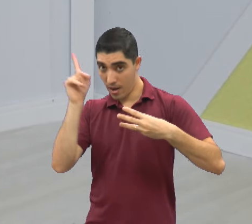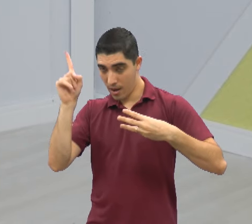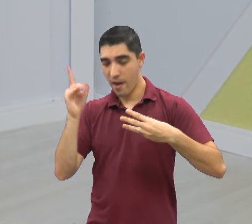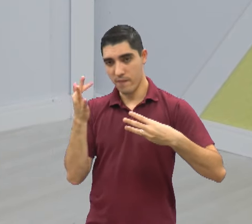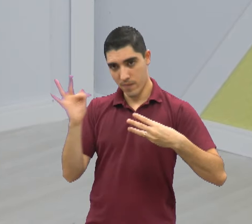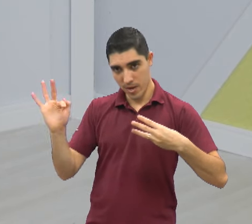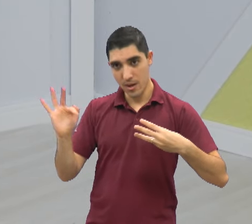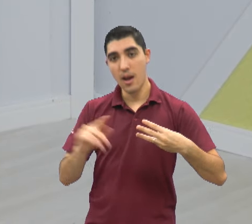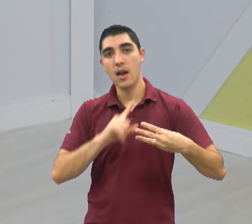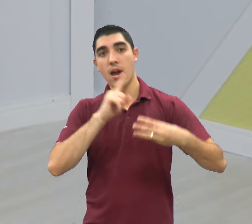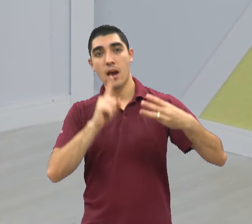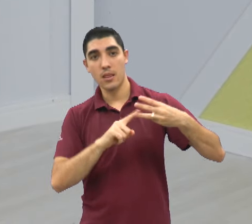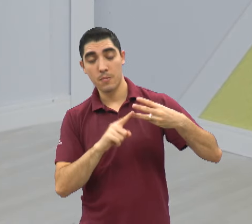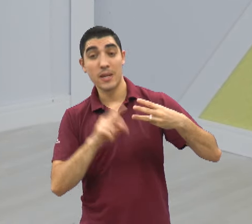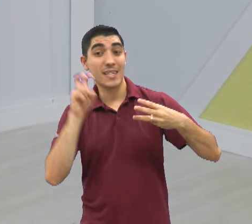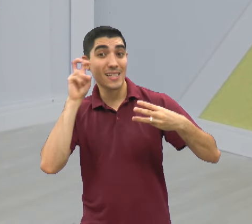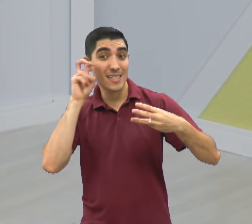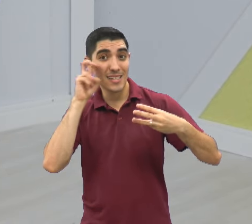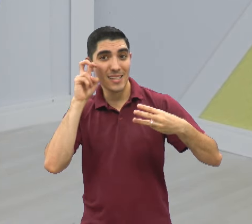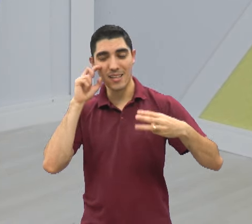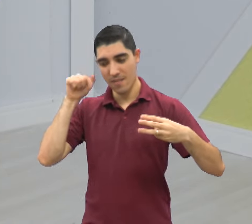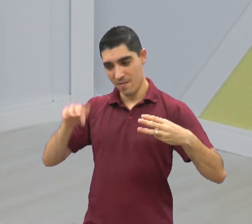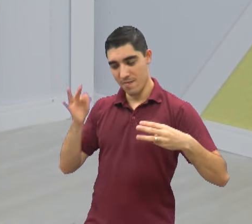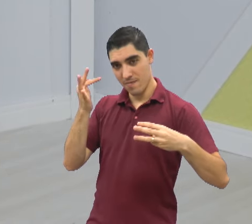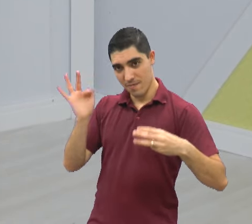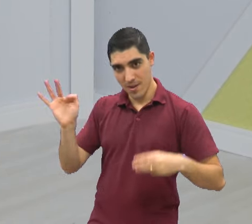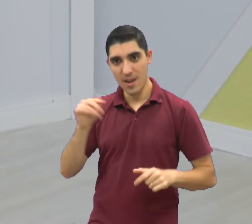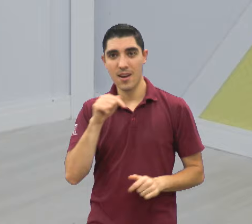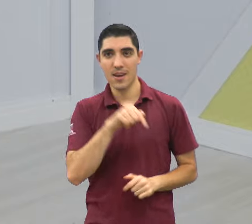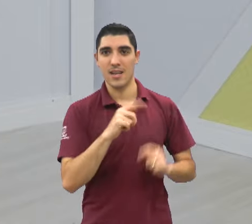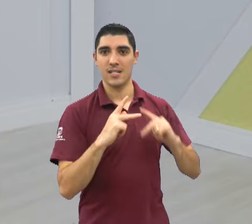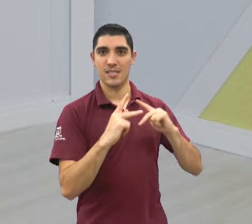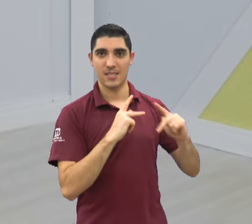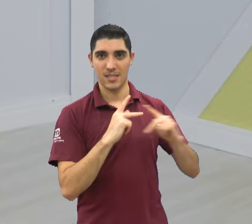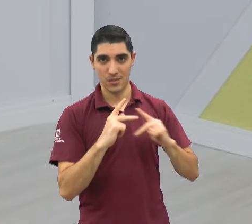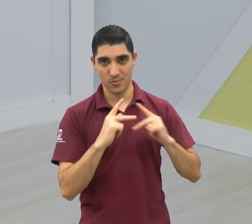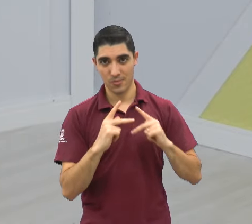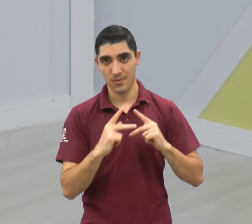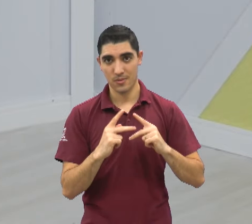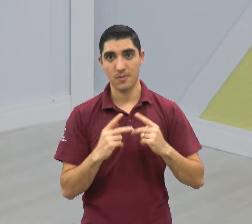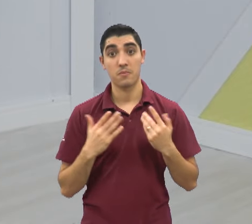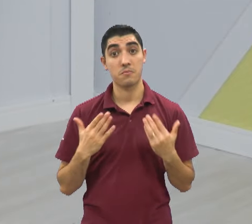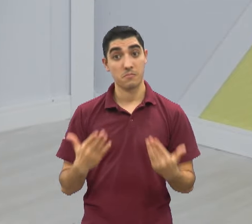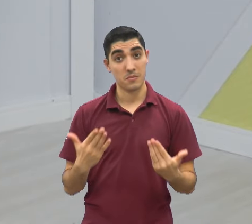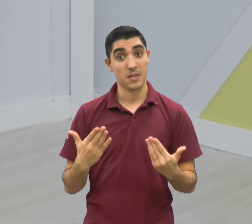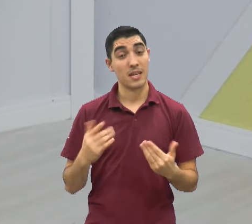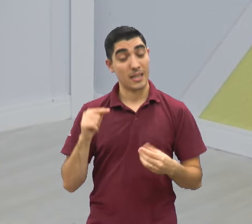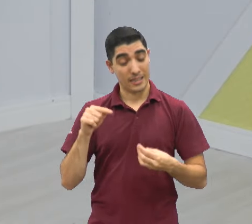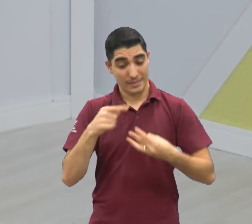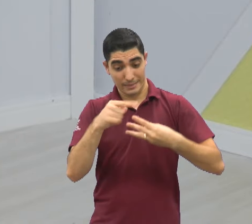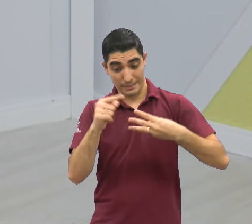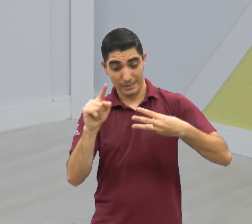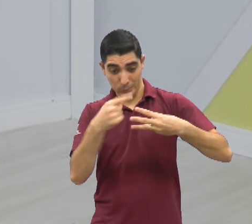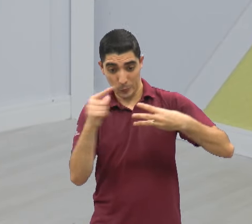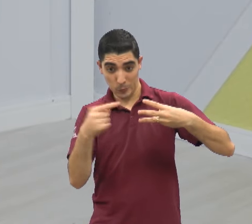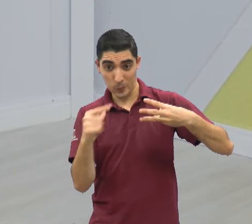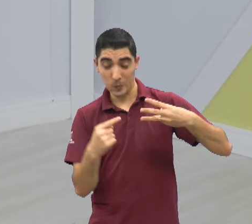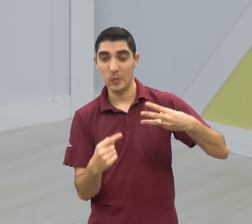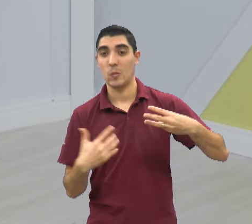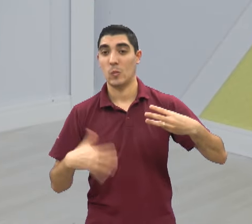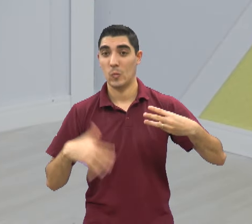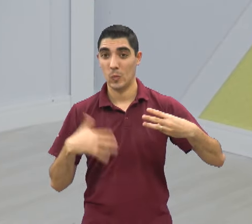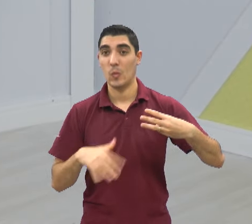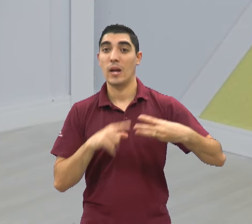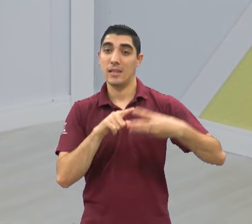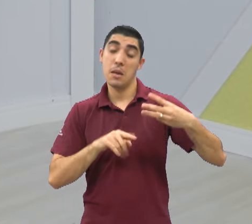é na quinta-feira, Franca e São José. No dia seguinte, se precisar desse terceiro jogo, vai ser uma maratona se precisar de 3 jogos, mas é a regra